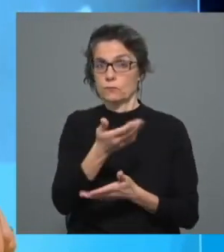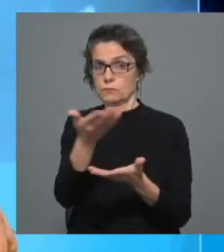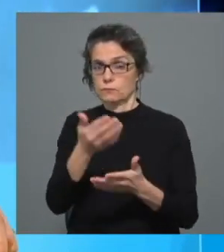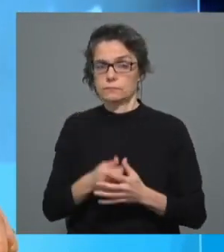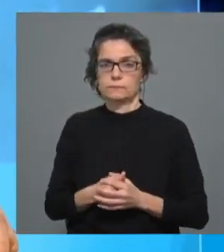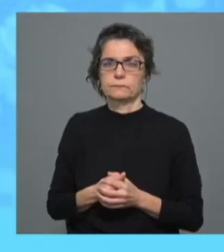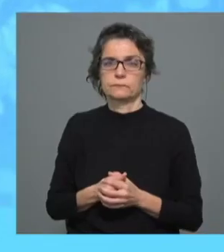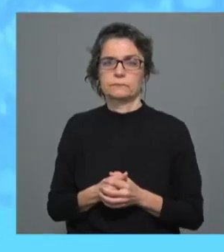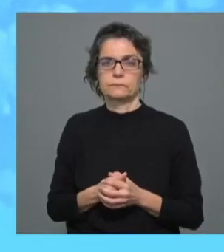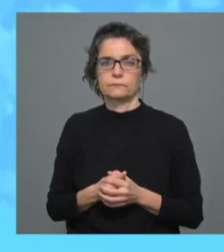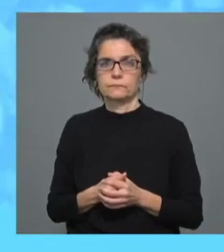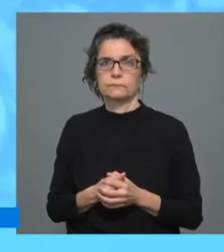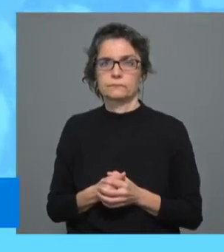conversa.